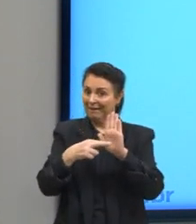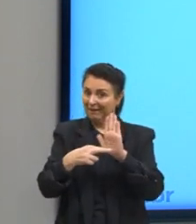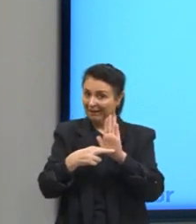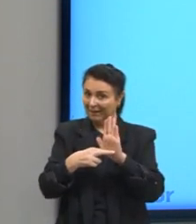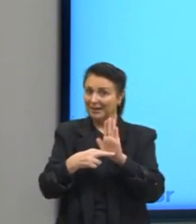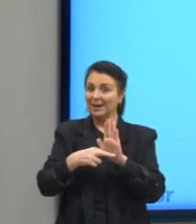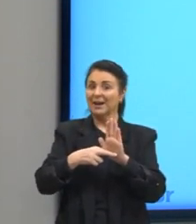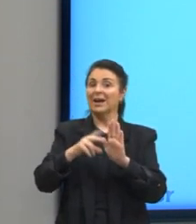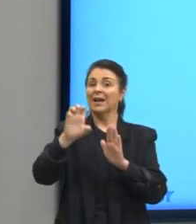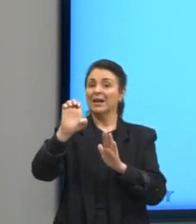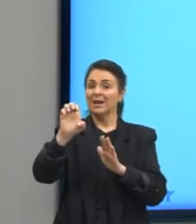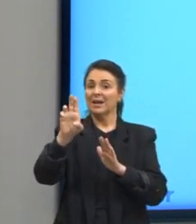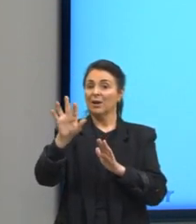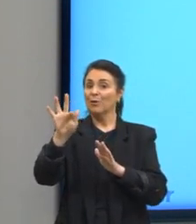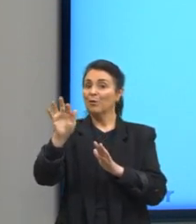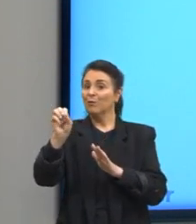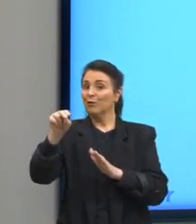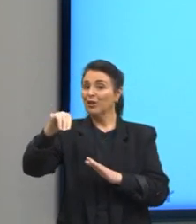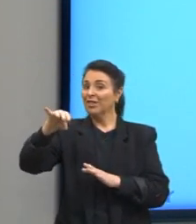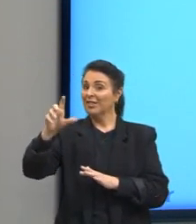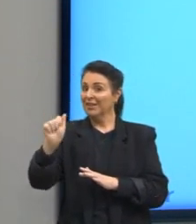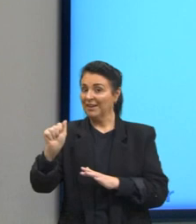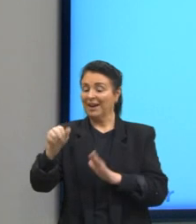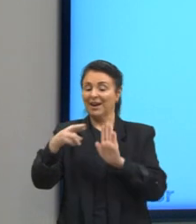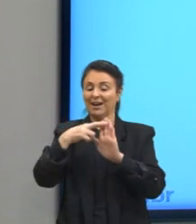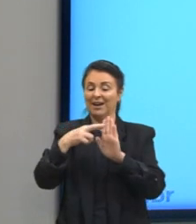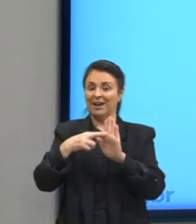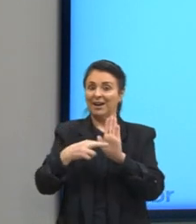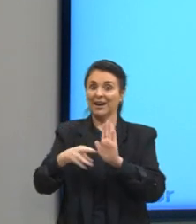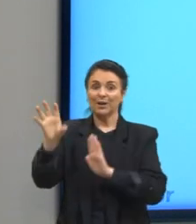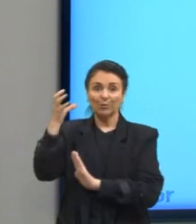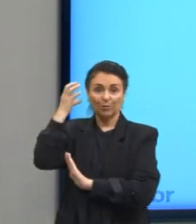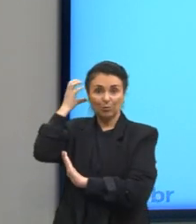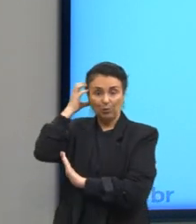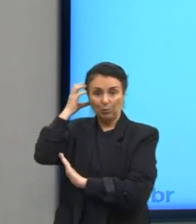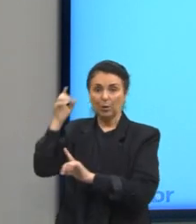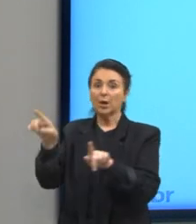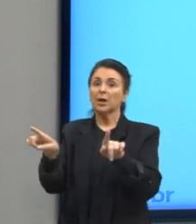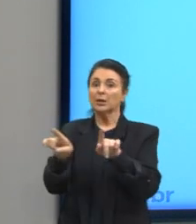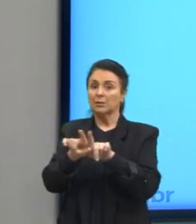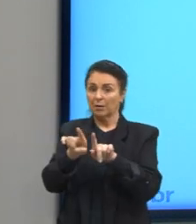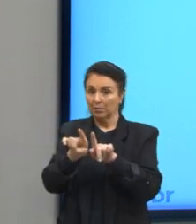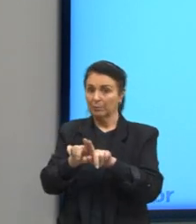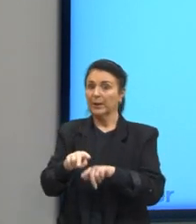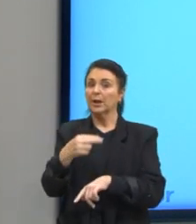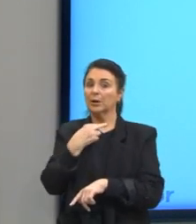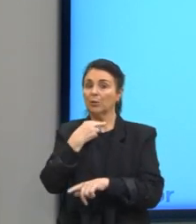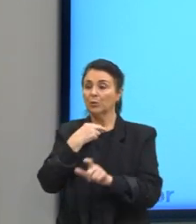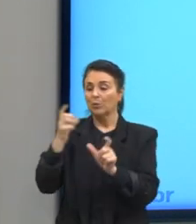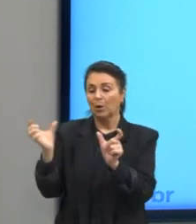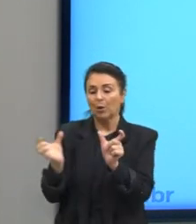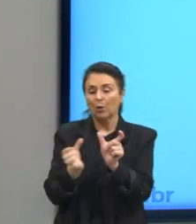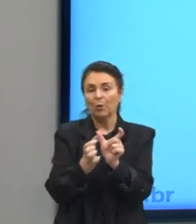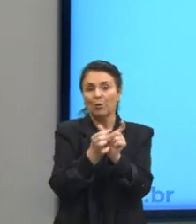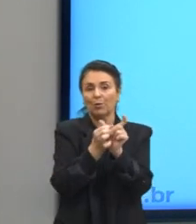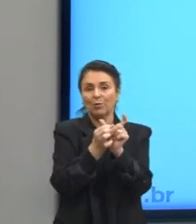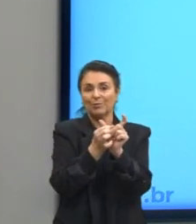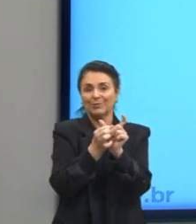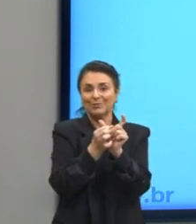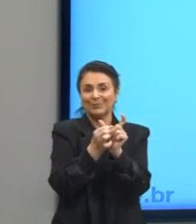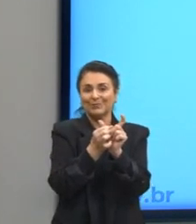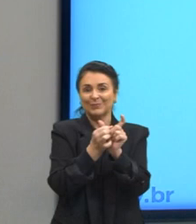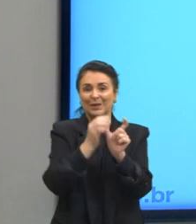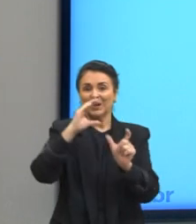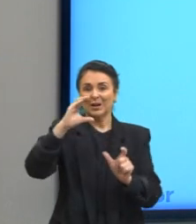regra de eufonia Isso vai acontecer também com a conjunção um que é o nosso EA